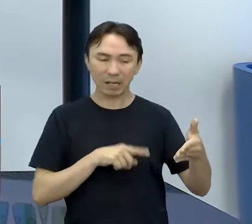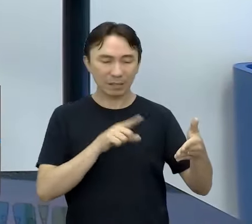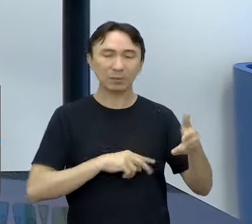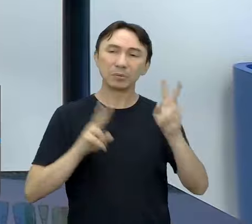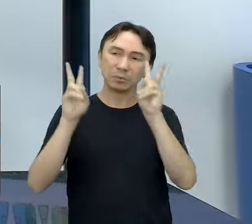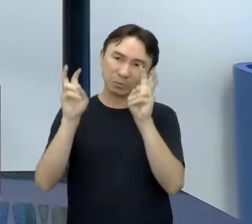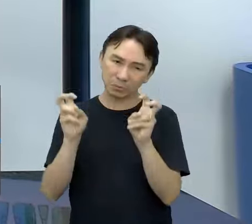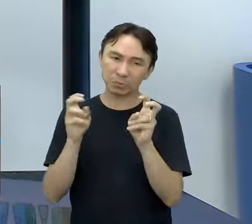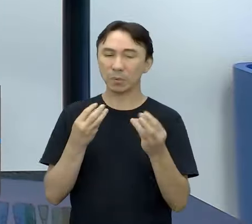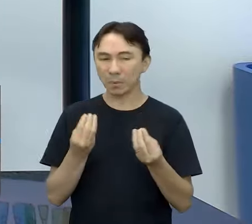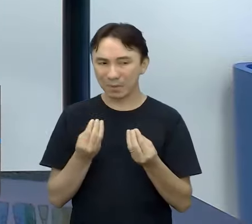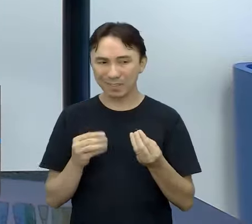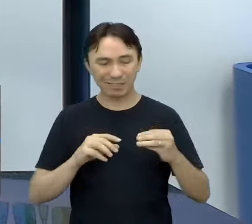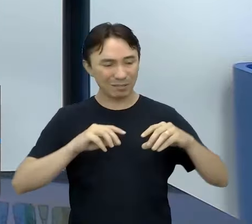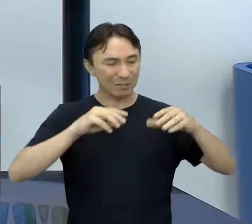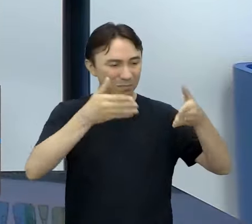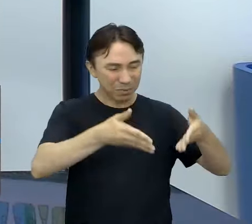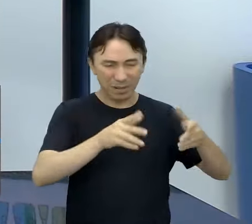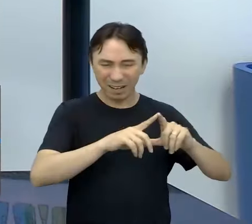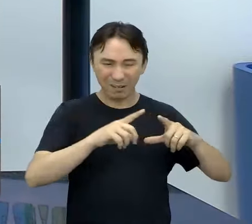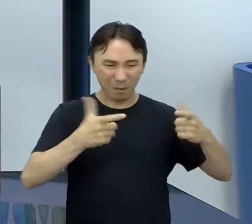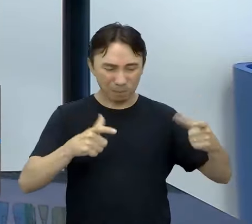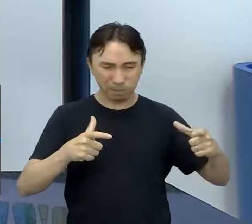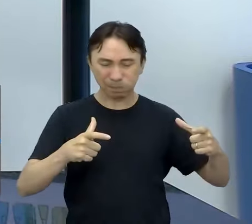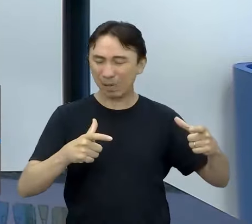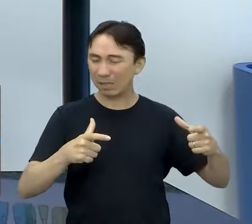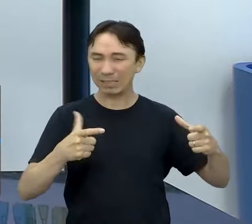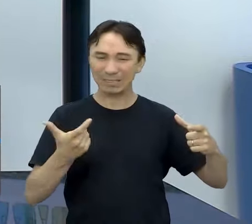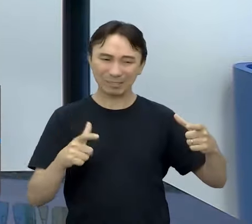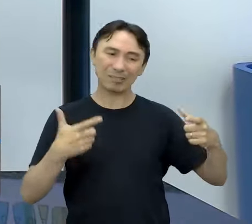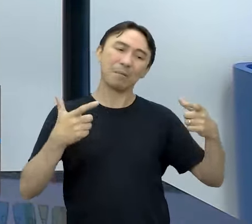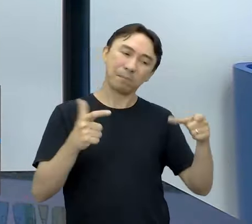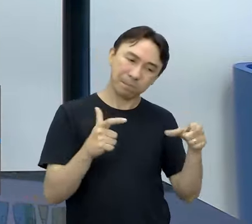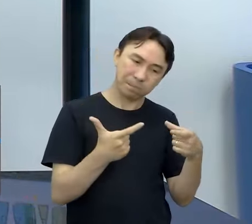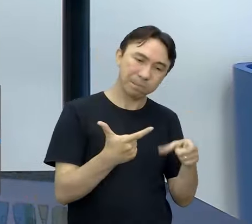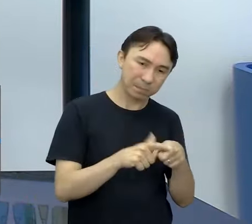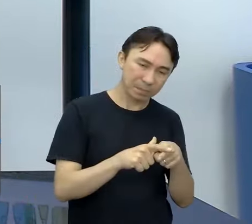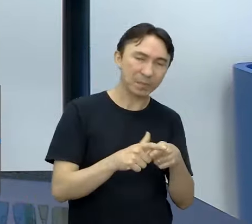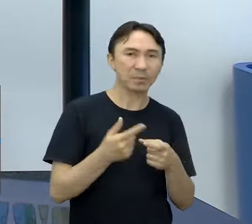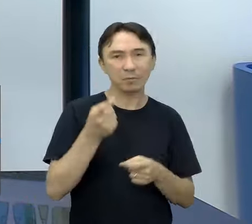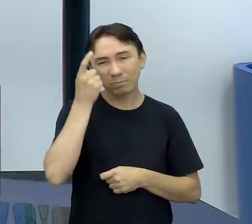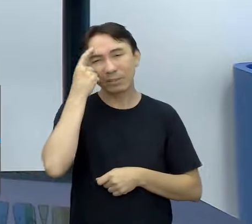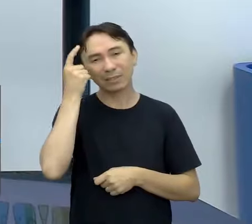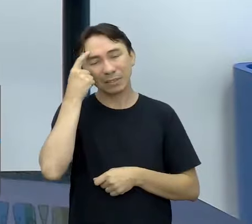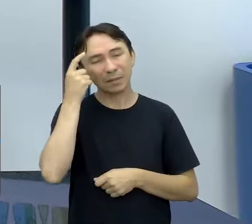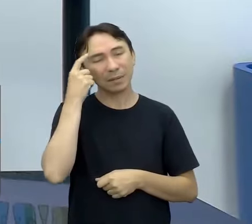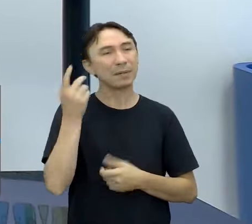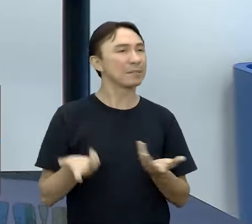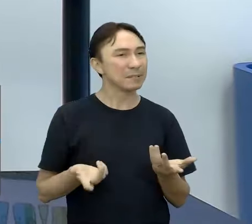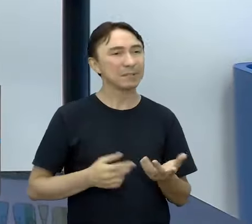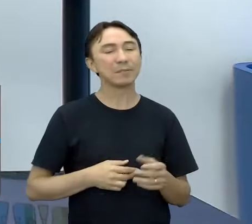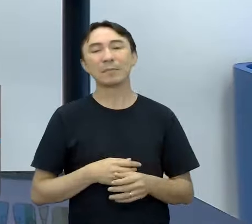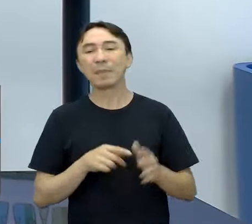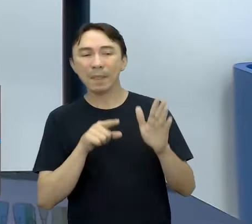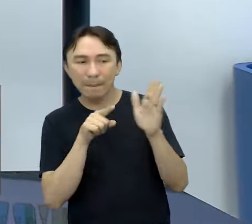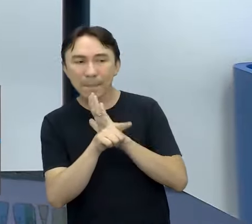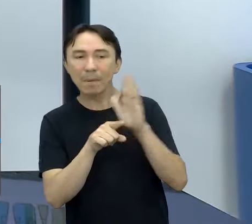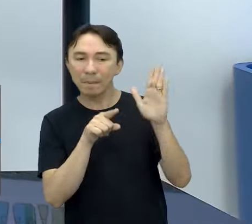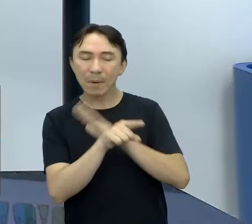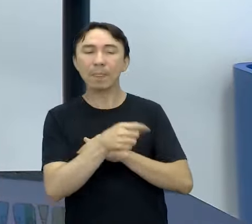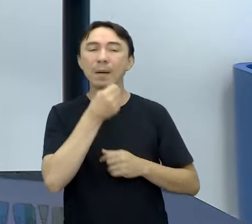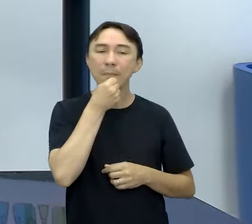todo mundo. Então, eu vou ter que dar uma limitada. Vou ter que dar uma diminuída. Então, eu vou ter que pensar um pouquinho melhor com quem fazer essa entrevista. Tá